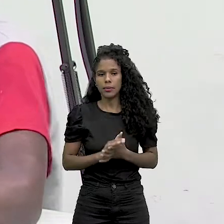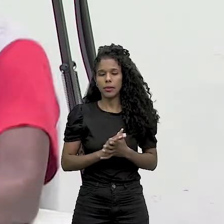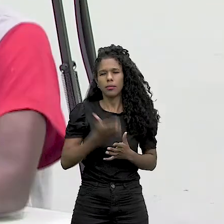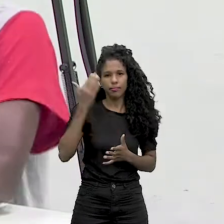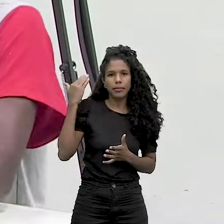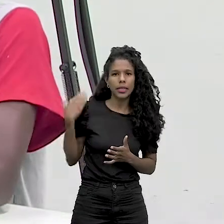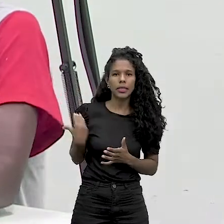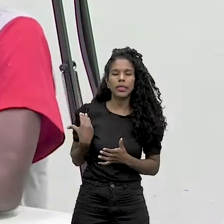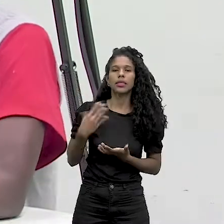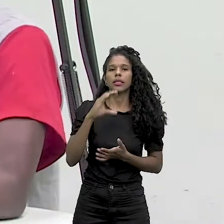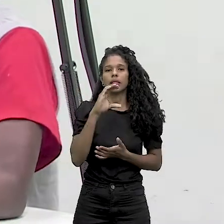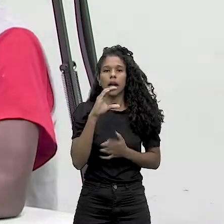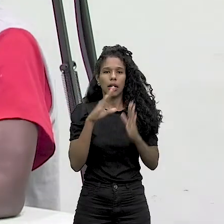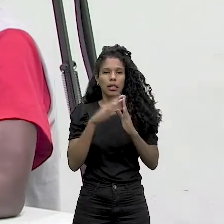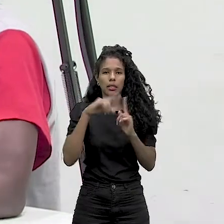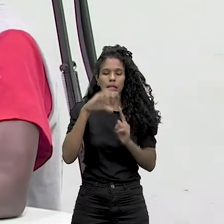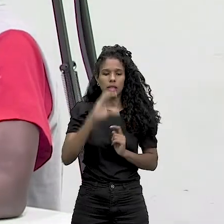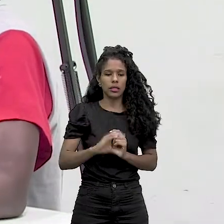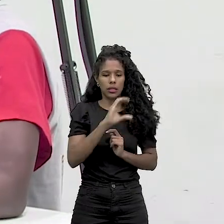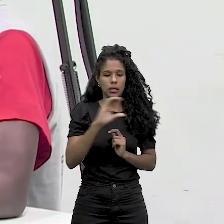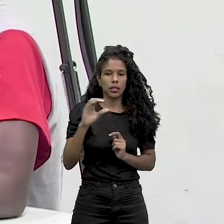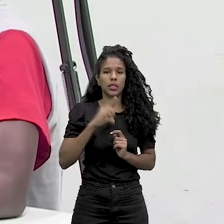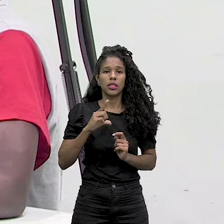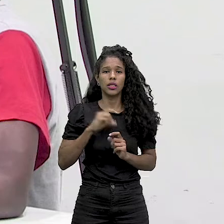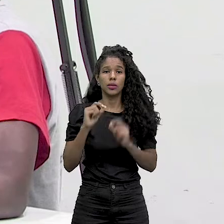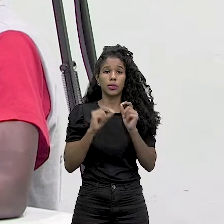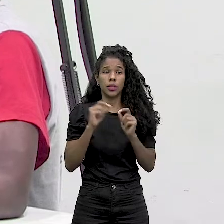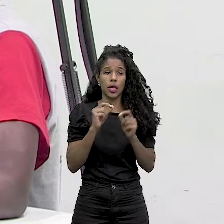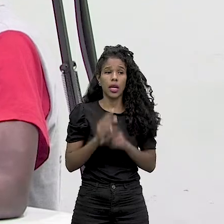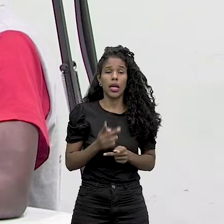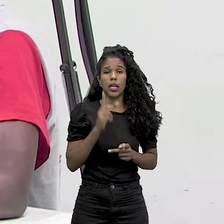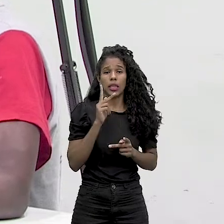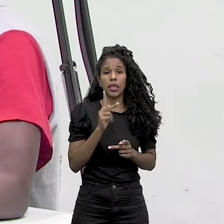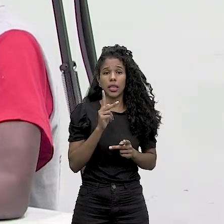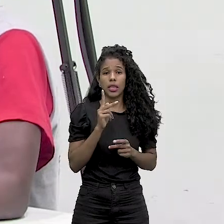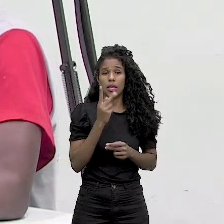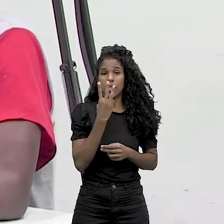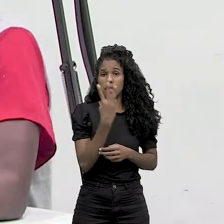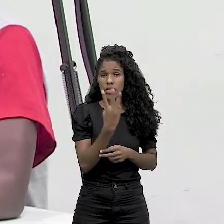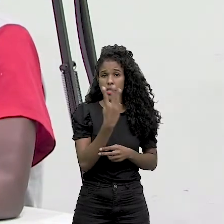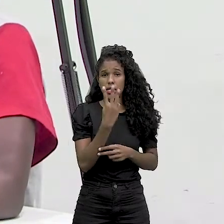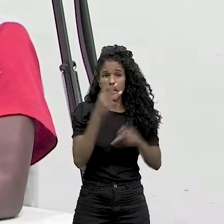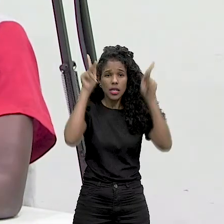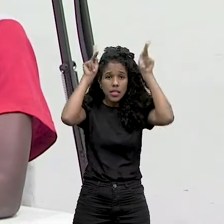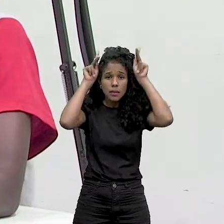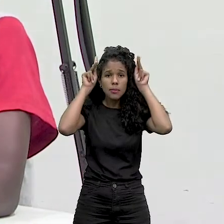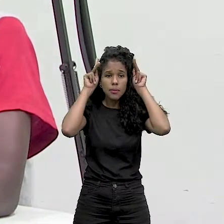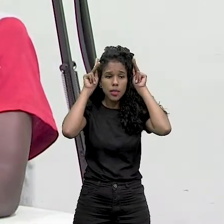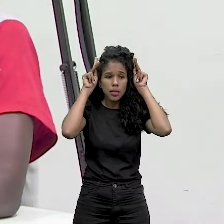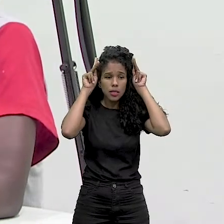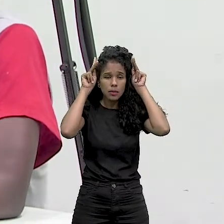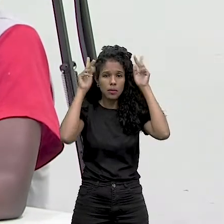eram apoiados pela Igreja Católica lá no medieval, eles condenavam os pobres à usura, mas eles viviam na